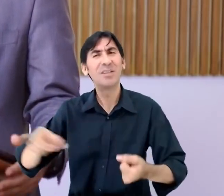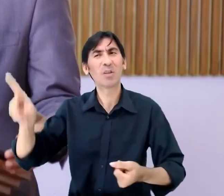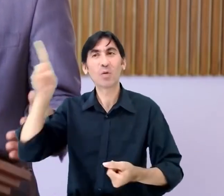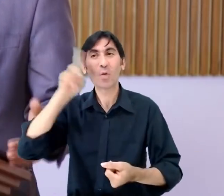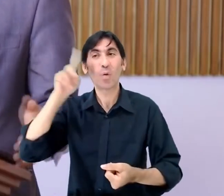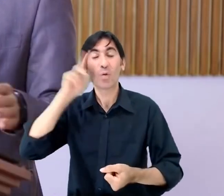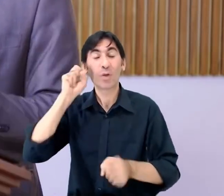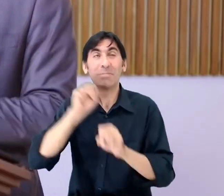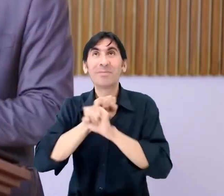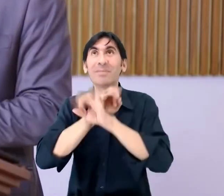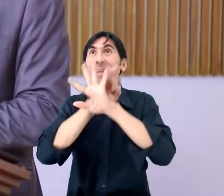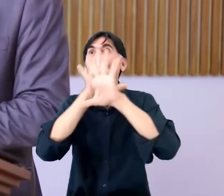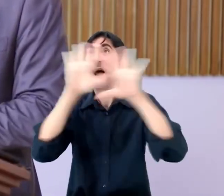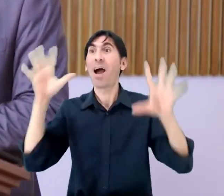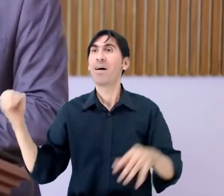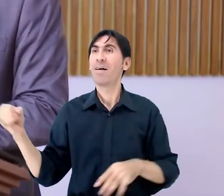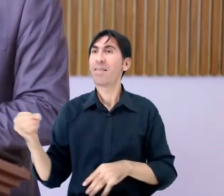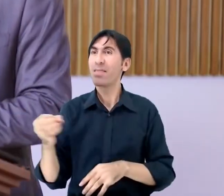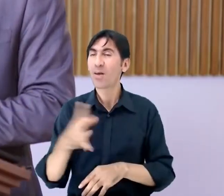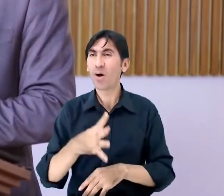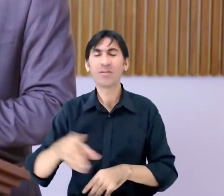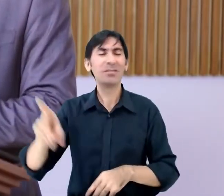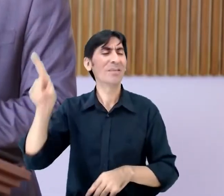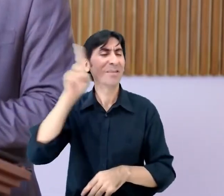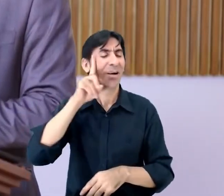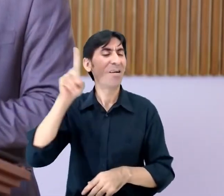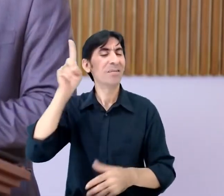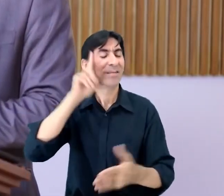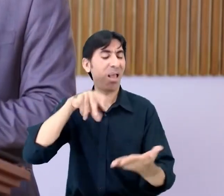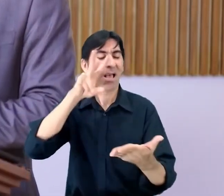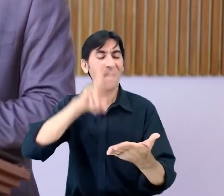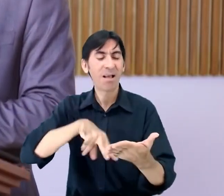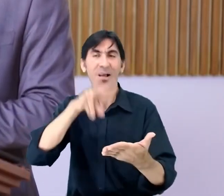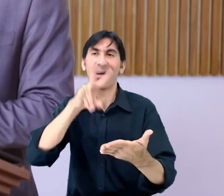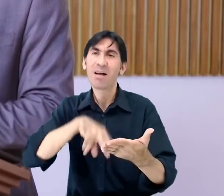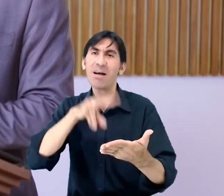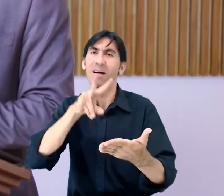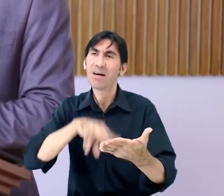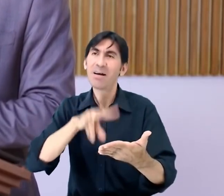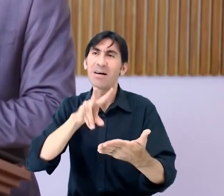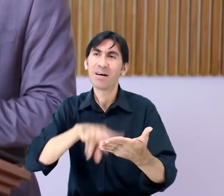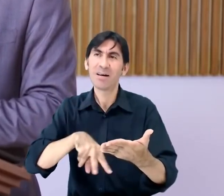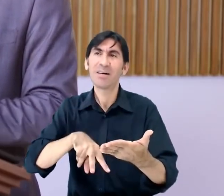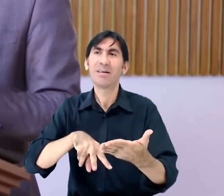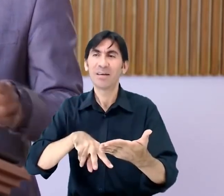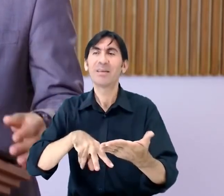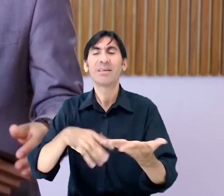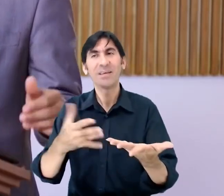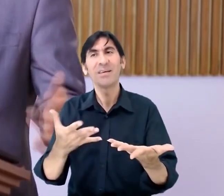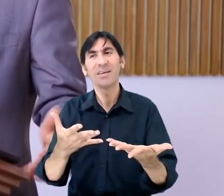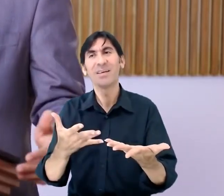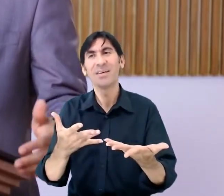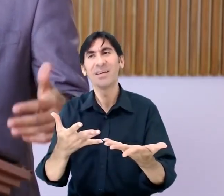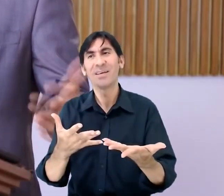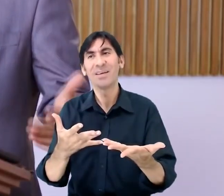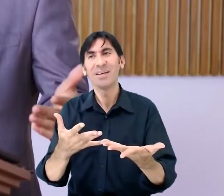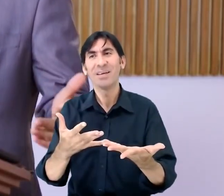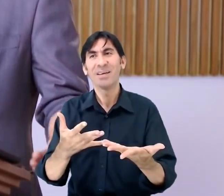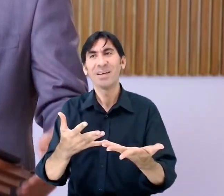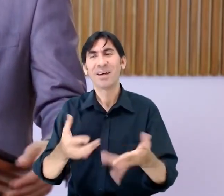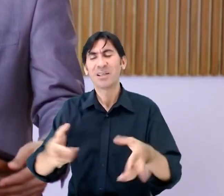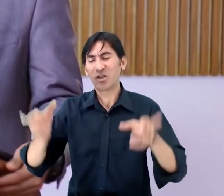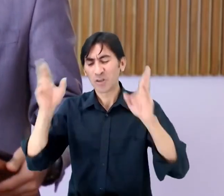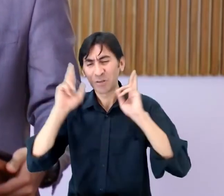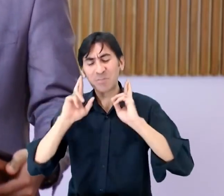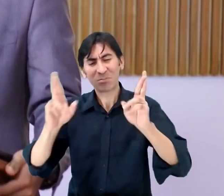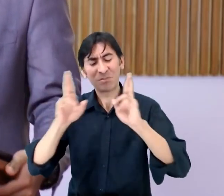E podemos lê-la diariamente. E desta forma, a nossa esperança cada vez